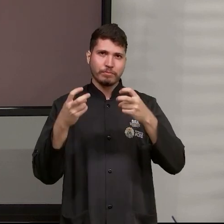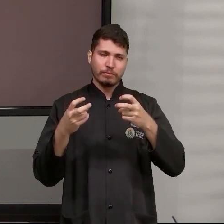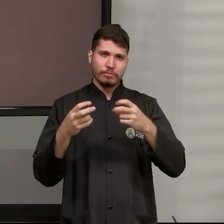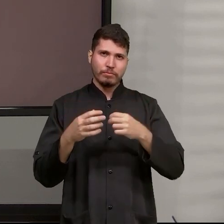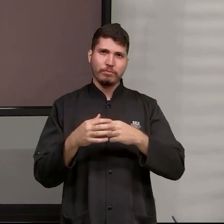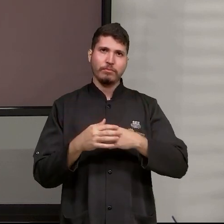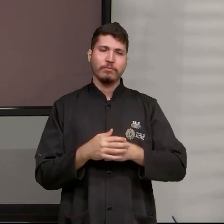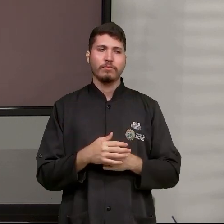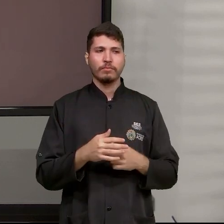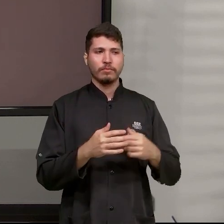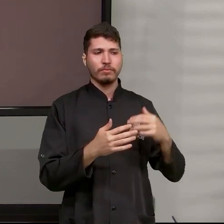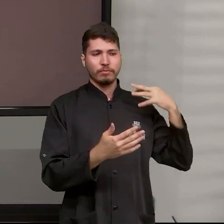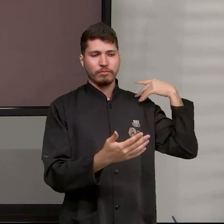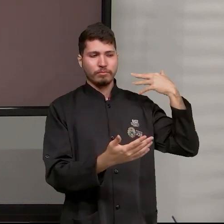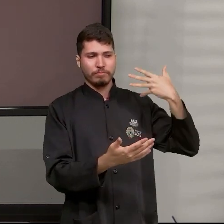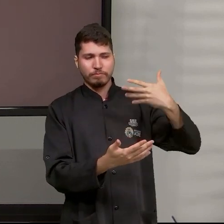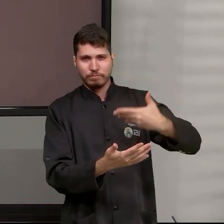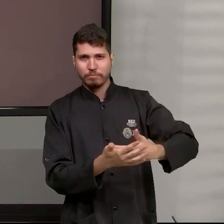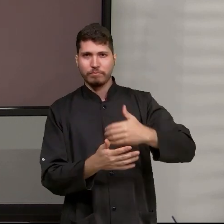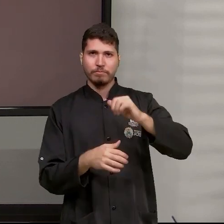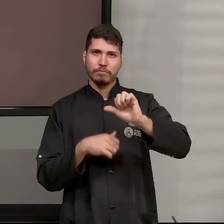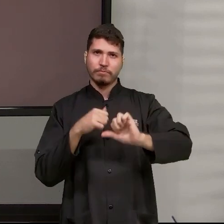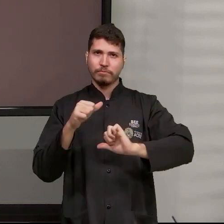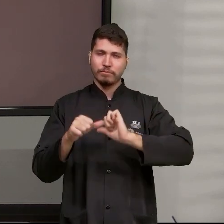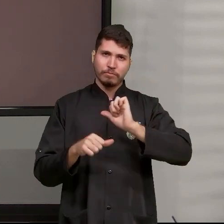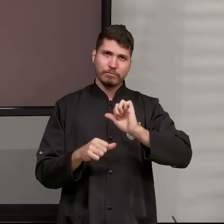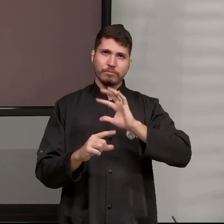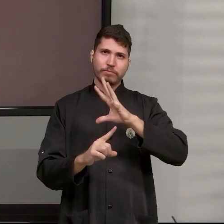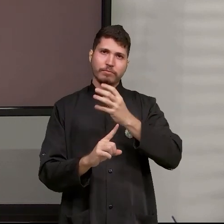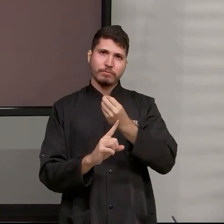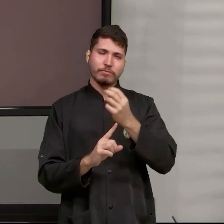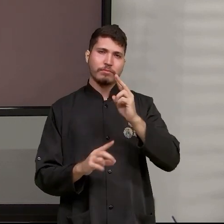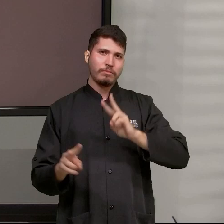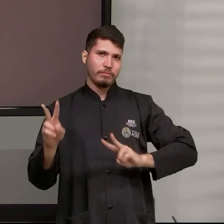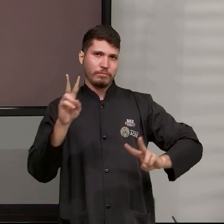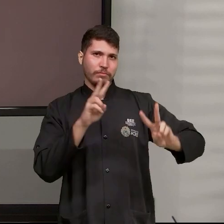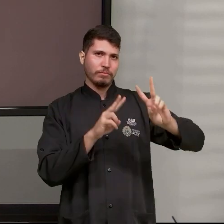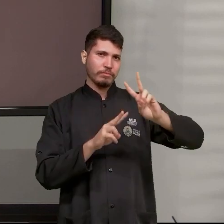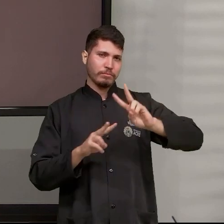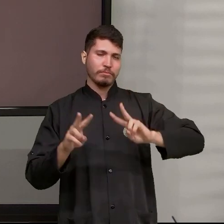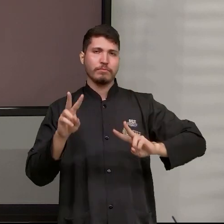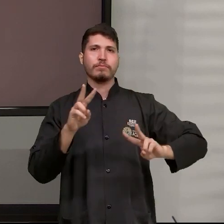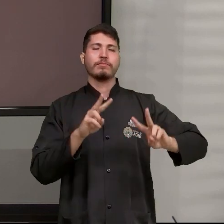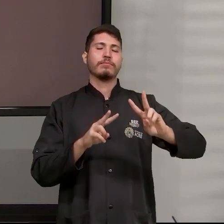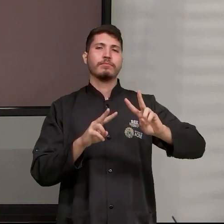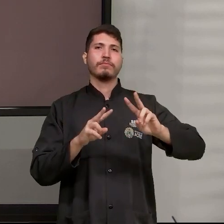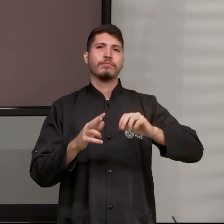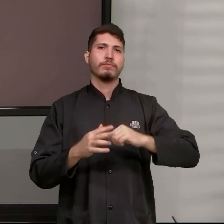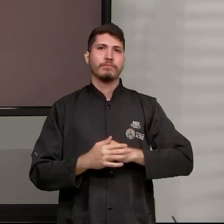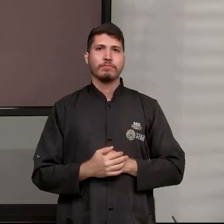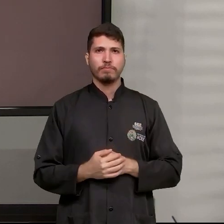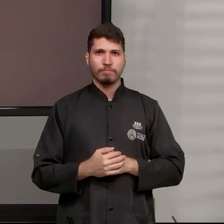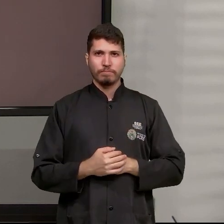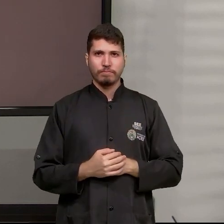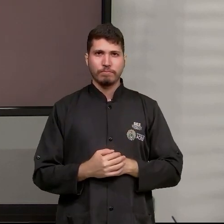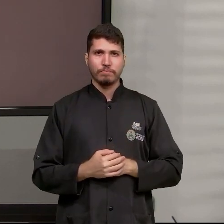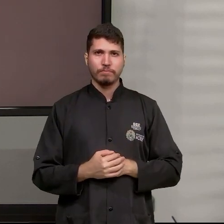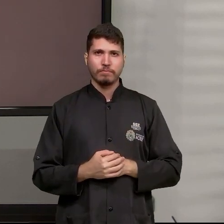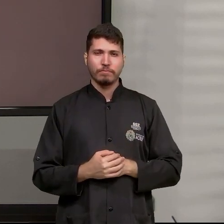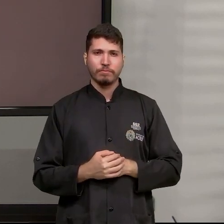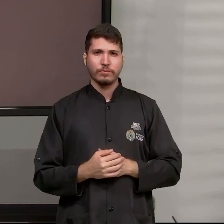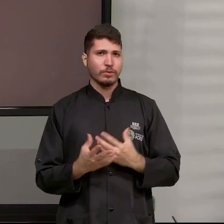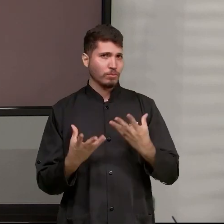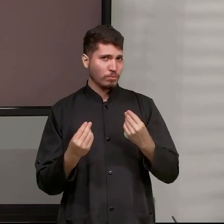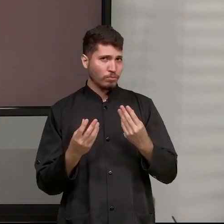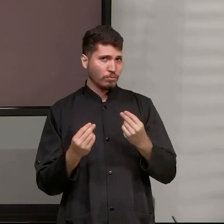essas mudanças ocorreram nas artes visuais e na música ao longo do tempo. Quantas mudanças